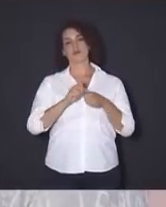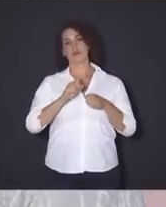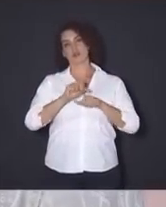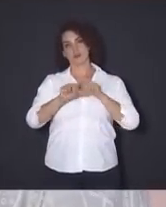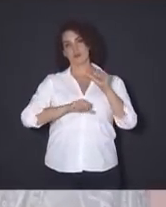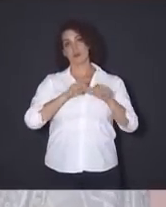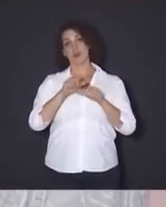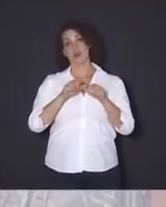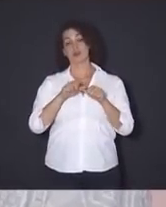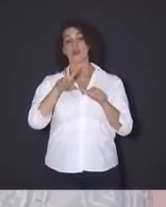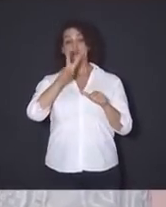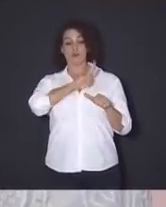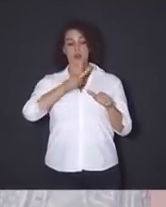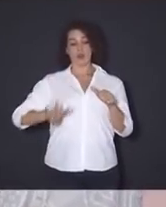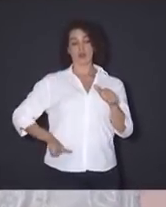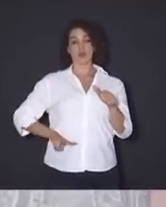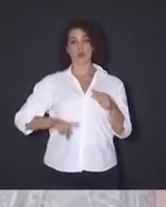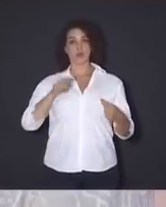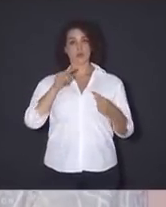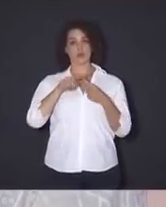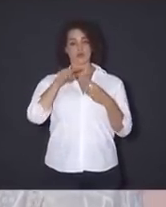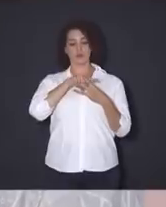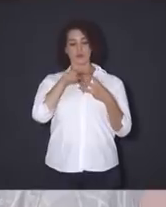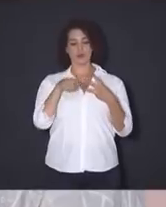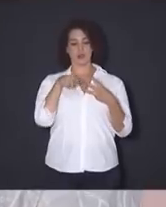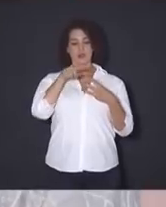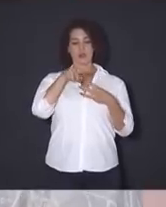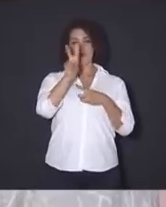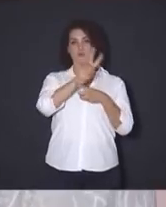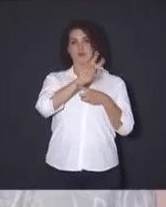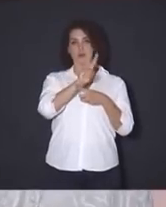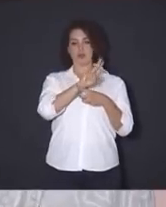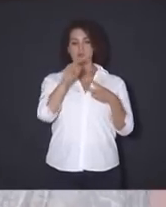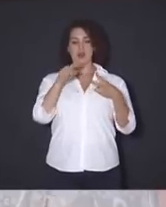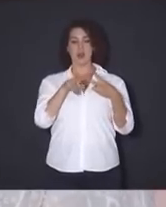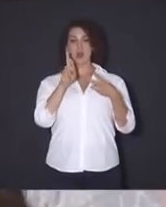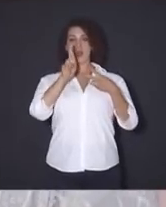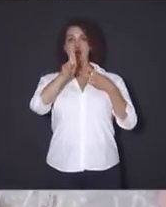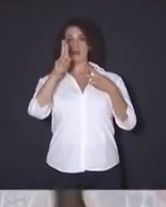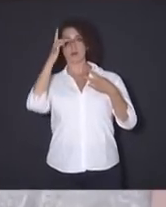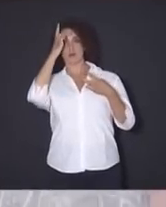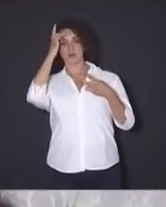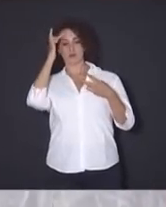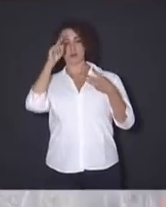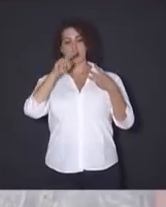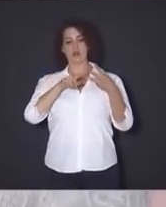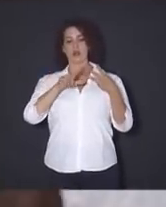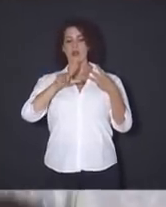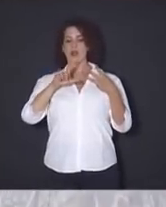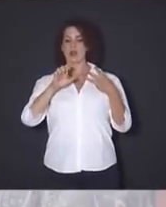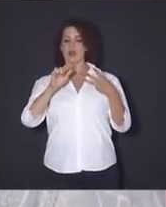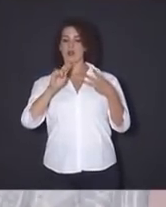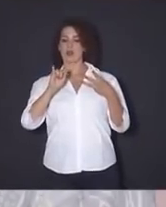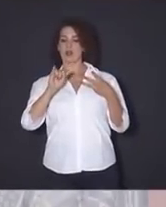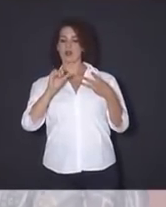fiscalizar o que o poder executivo faz representar as pessoas e legisla às vezes as pessoas nos cobram mais do que o efetivamente